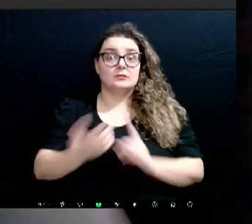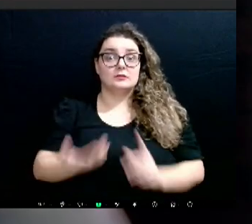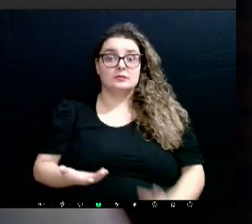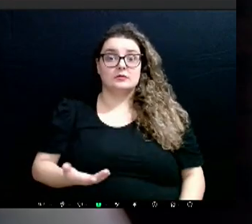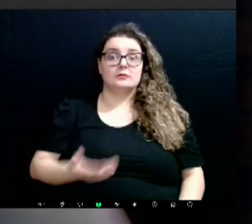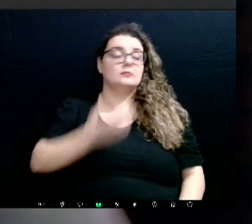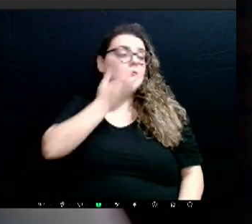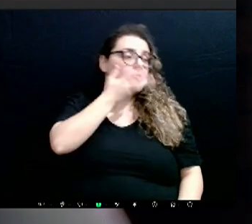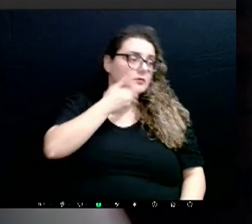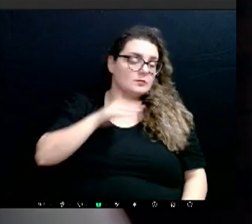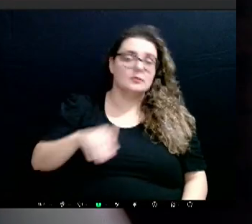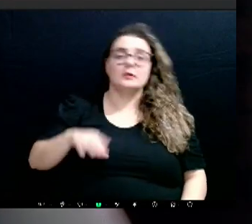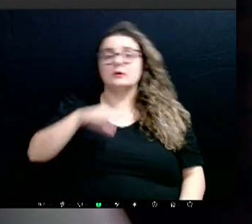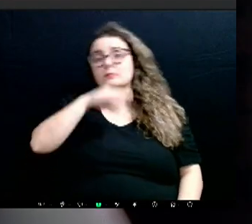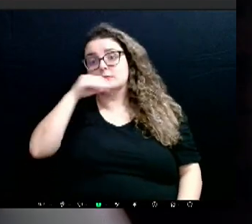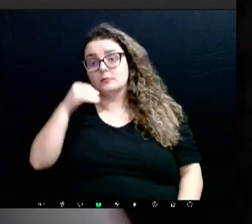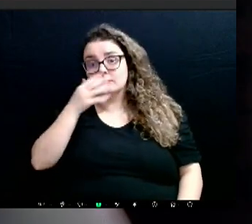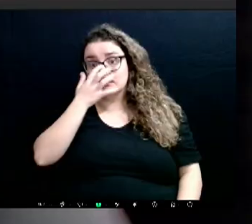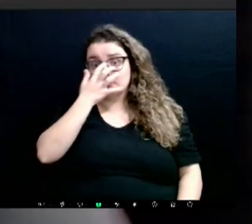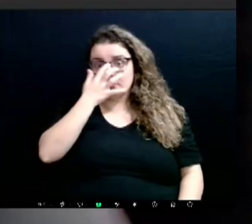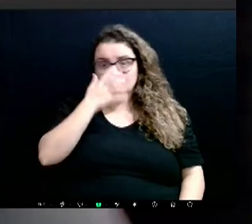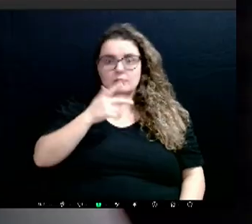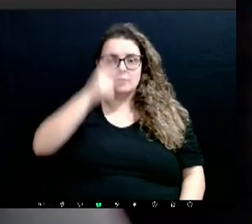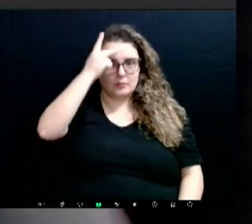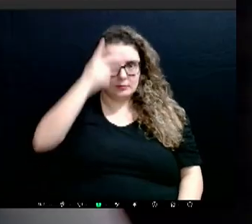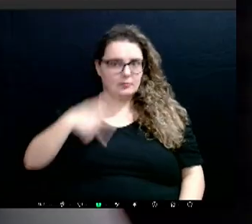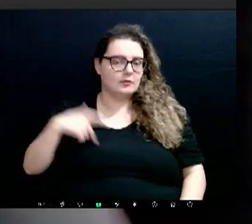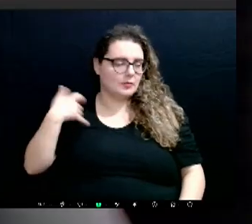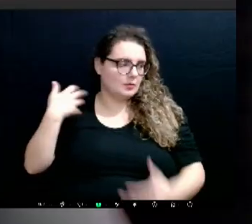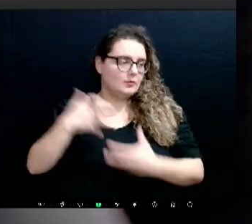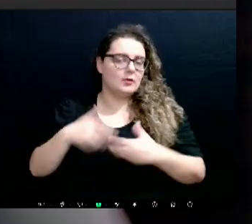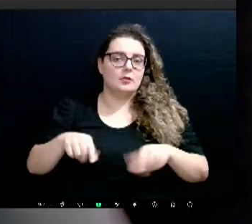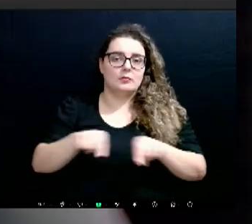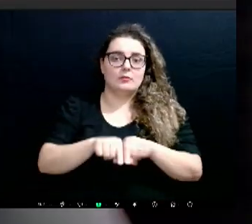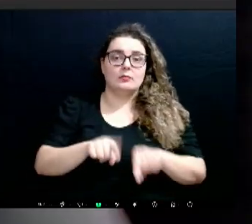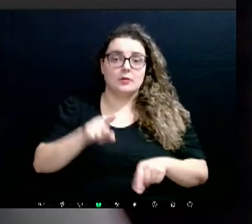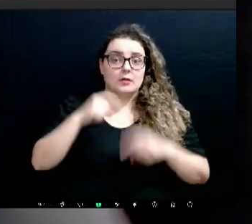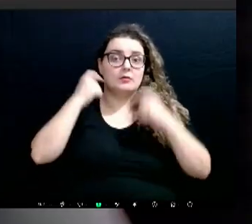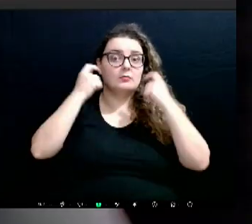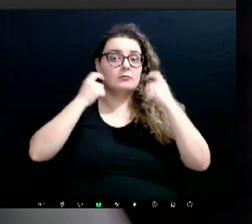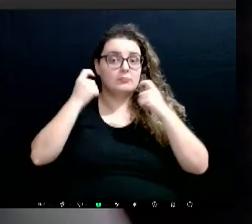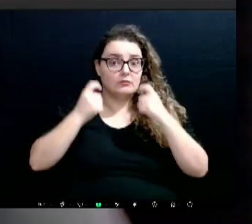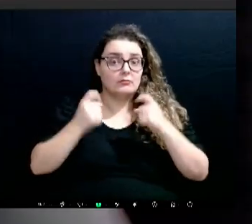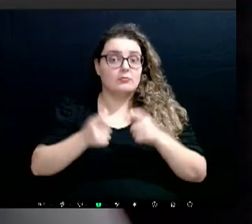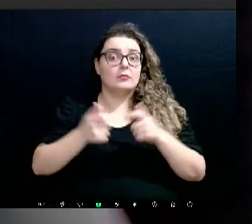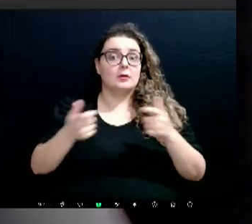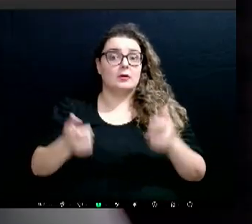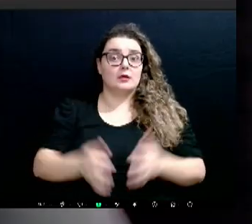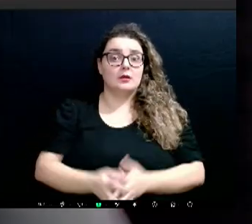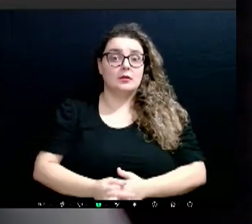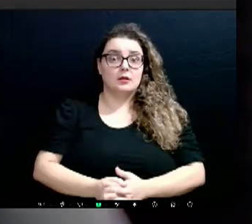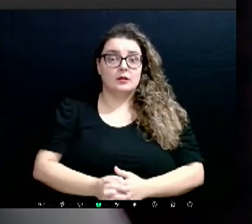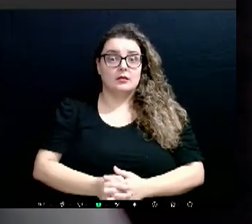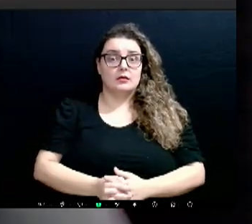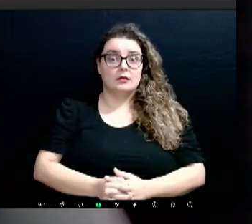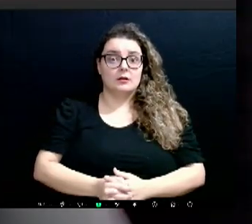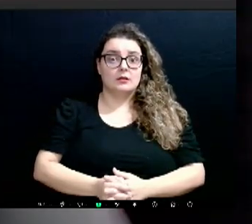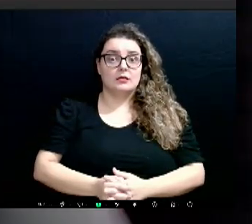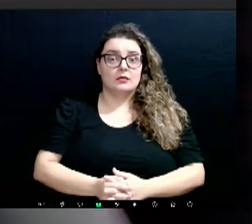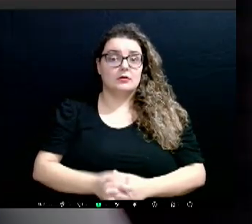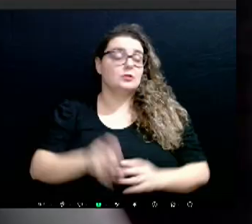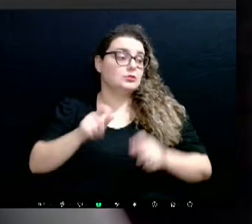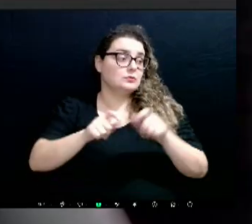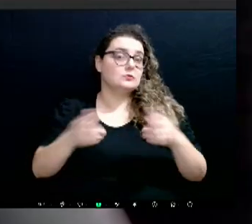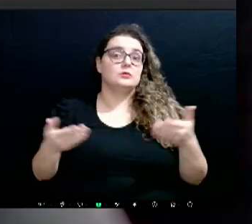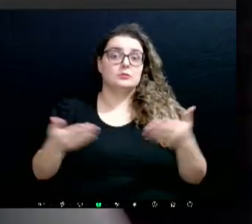para o adolescente, como para os adultos também. E é uma preocupação muito grande, né, porque as pessoas hoje elas estão tanto